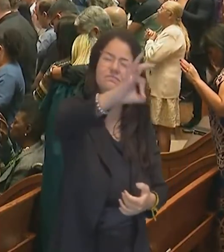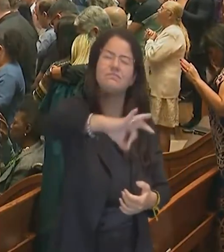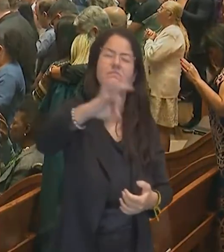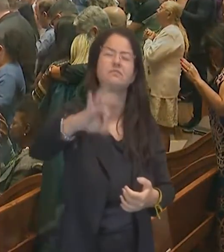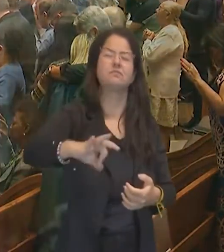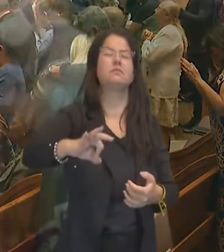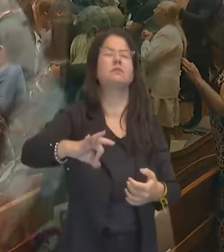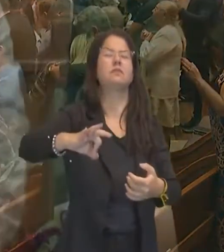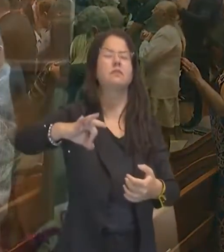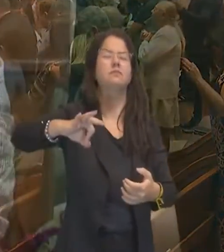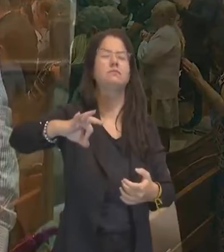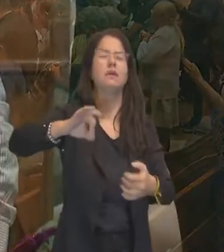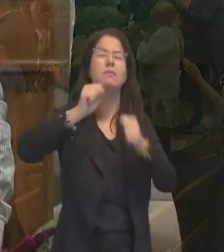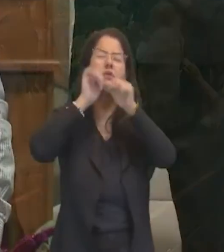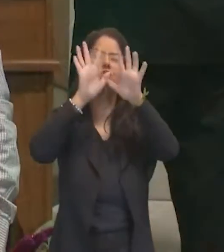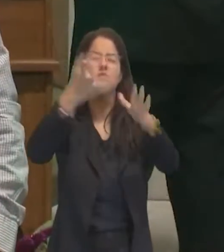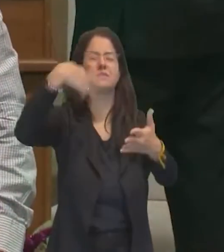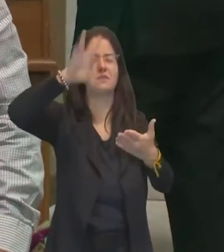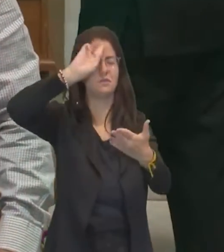venha derramar, Senhor.